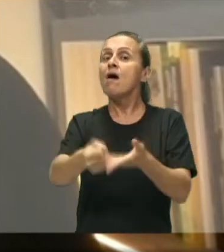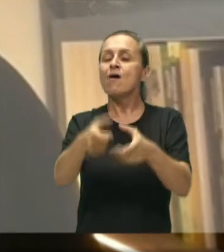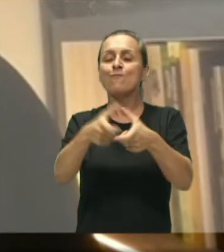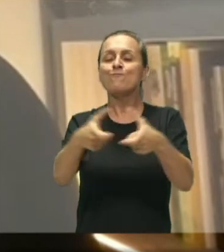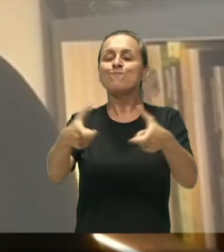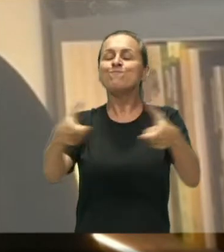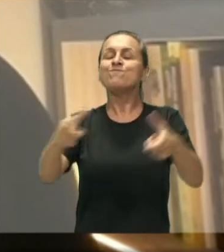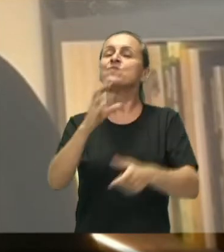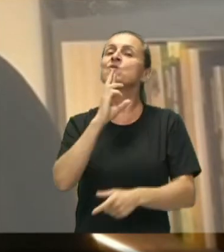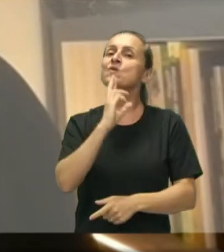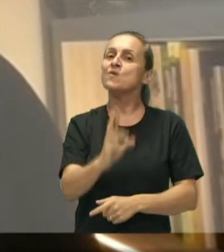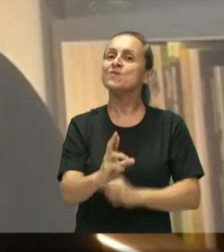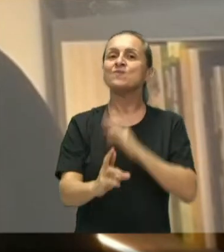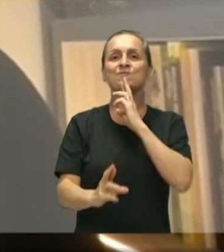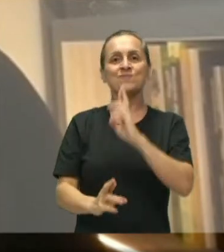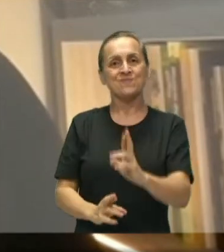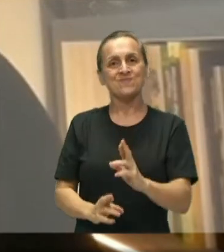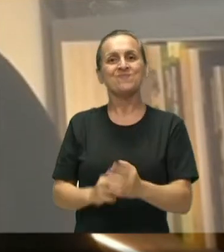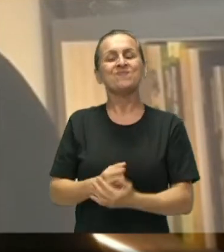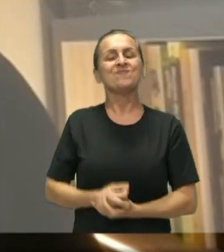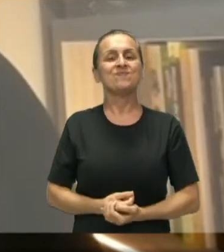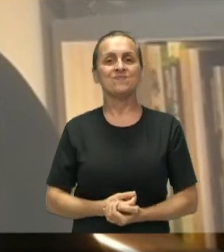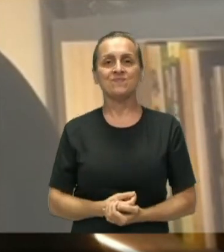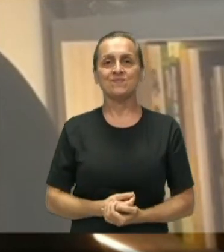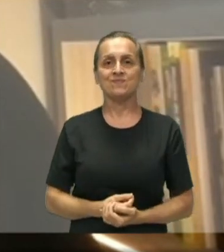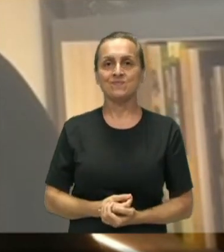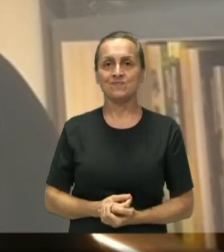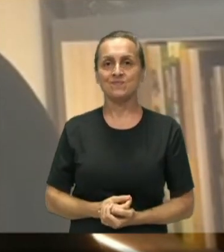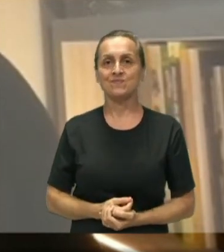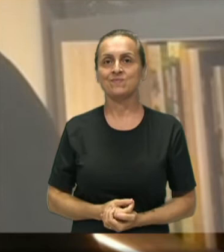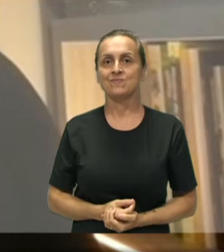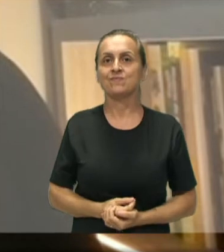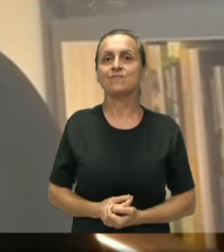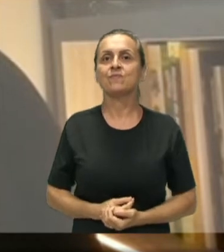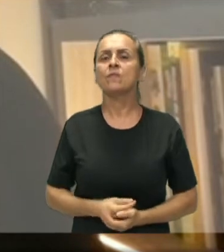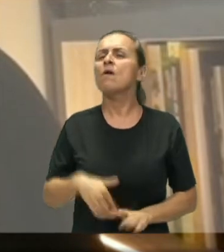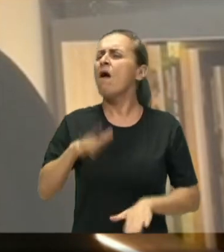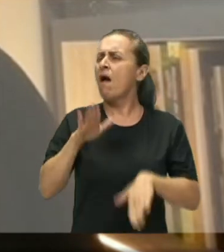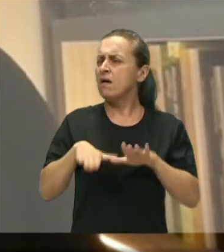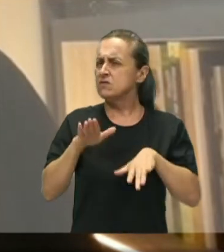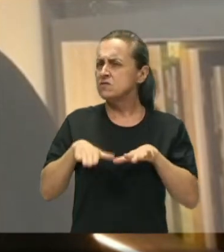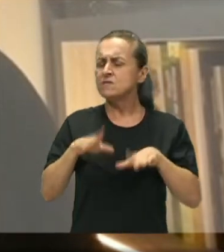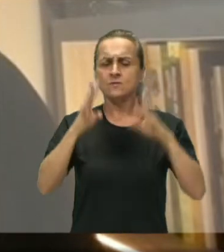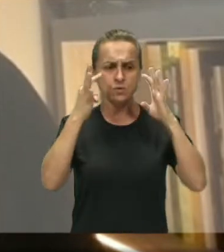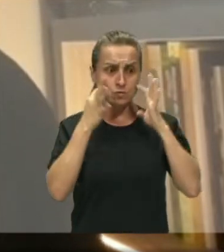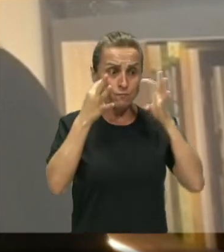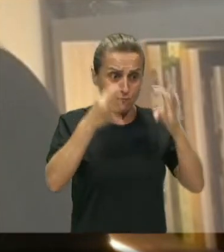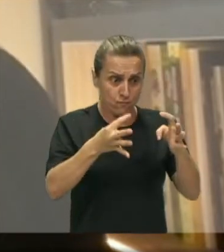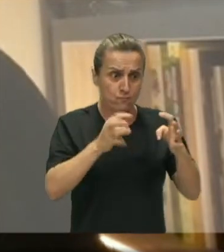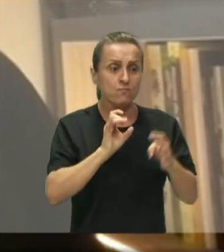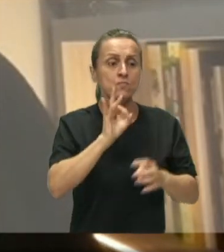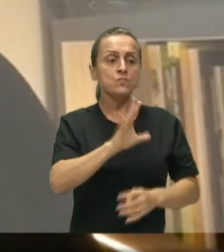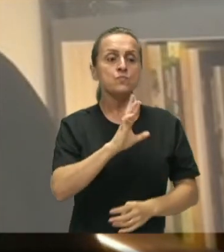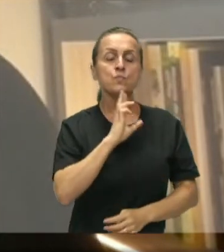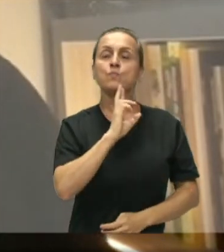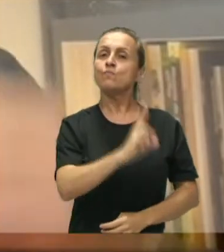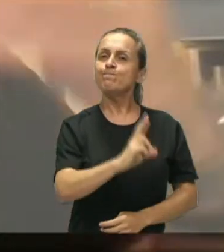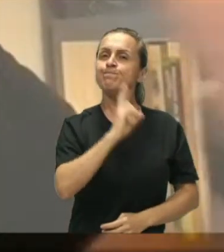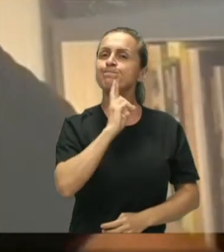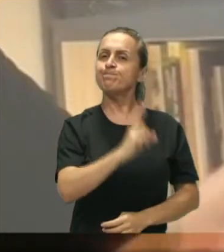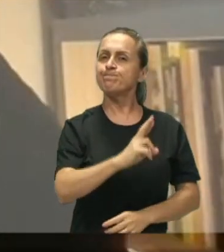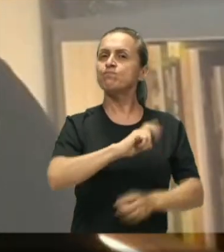desses resultados eu digo que muitas vezes a gente acaba focando somente no resultado da jogos